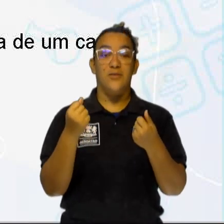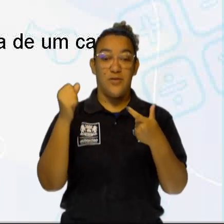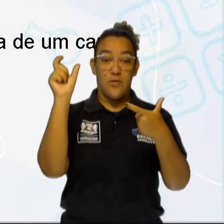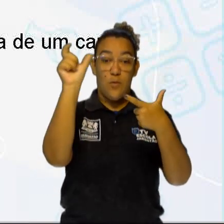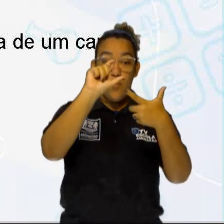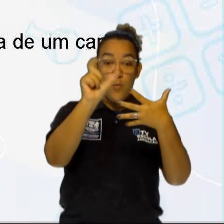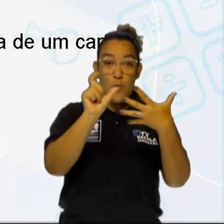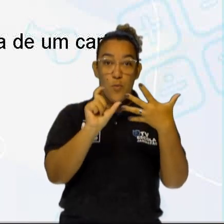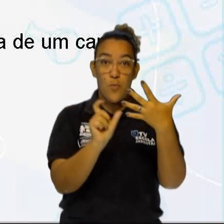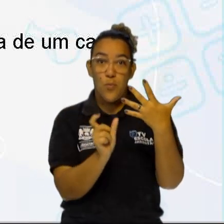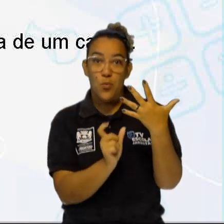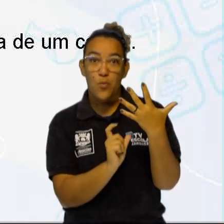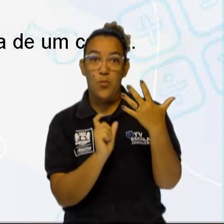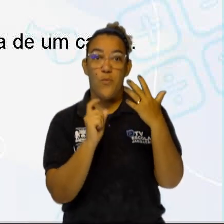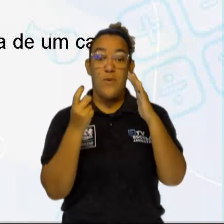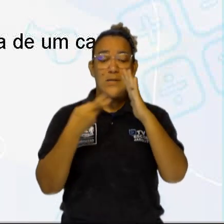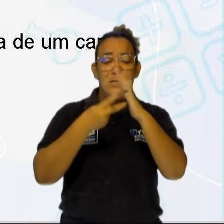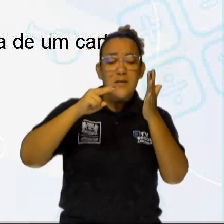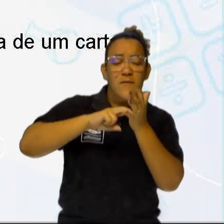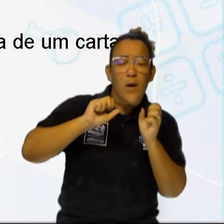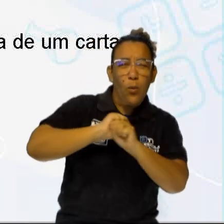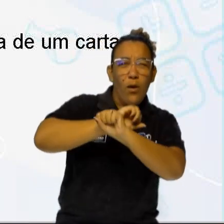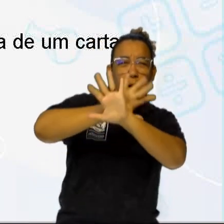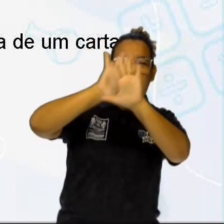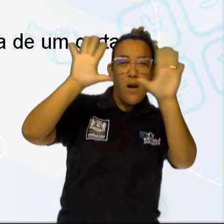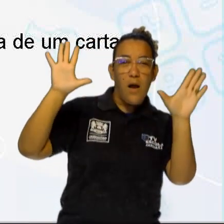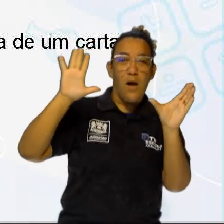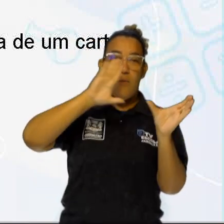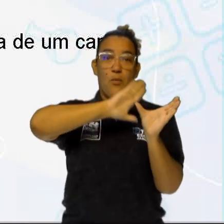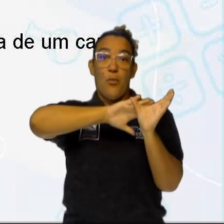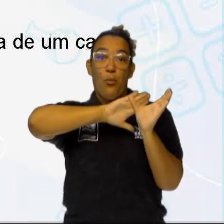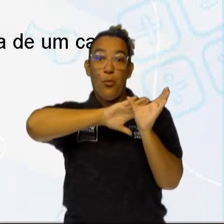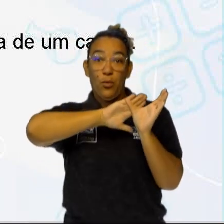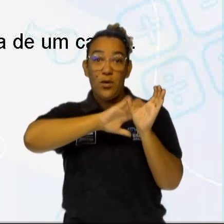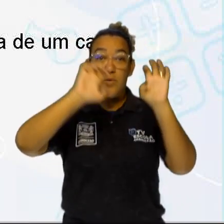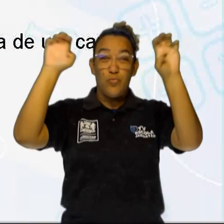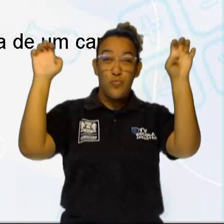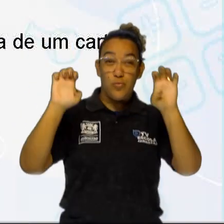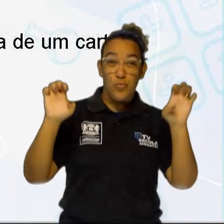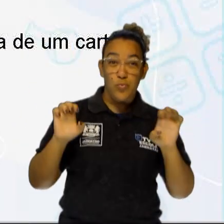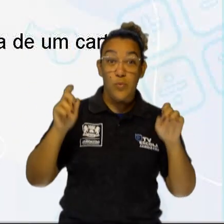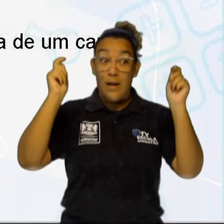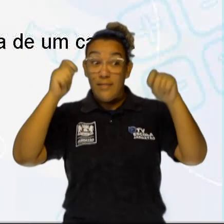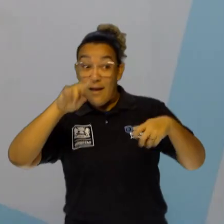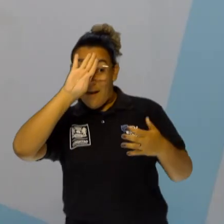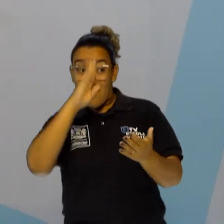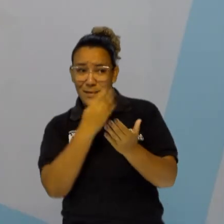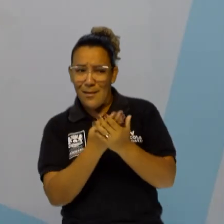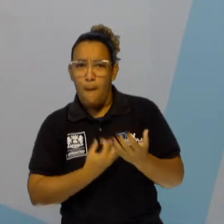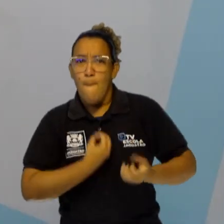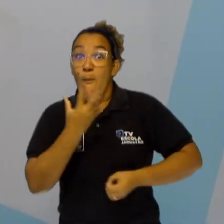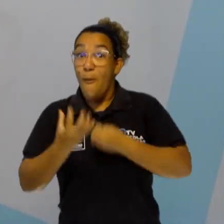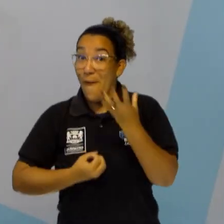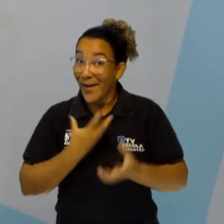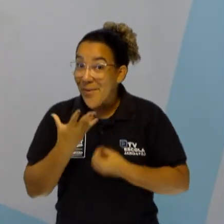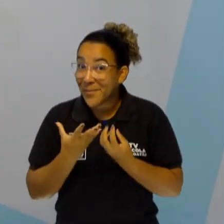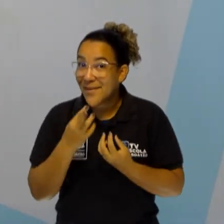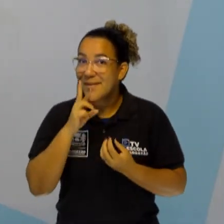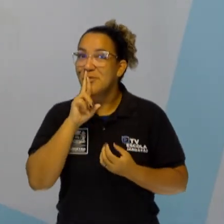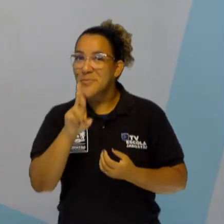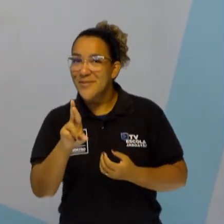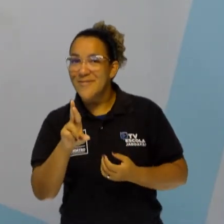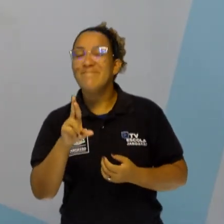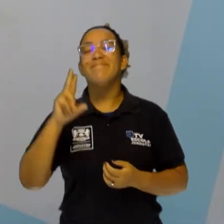plurissignificativa, conotativa, assim como a sua estrutura, permitem crer que é um poema. Então aí sim, pessoal,